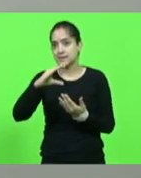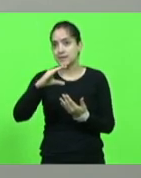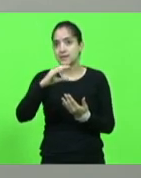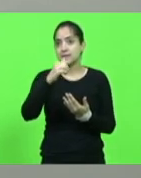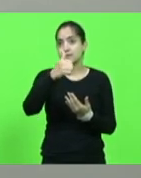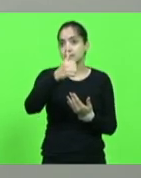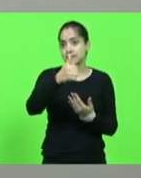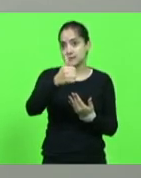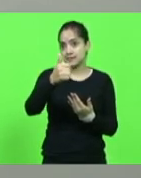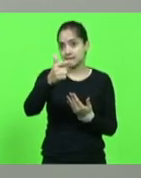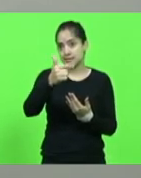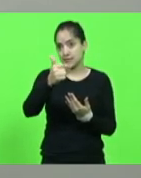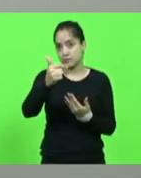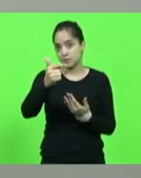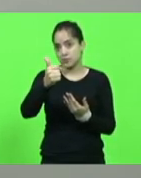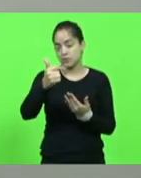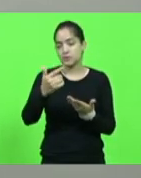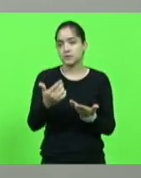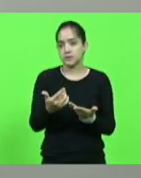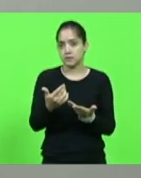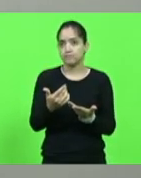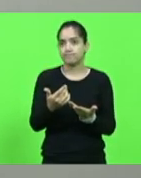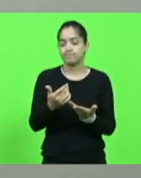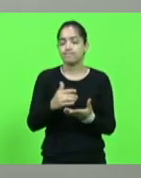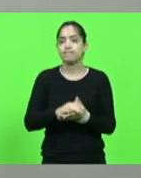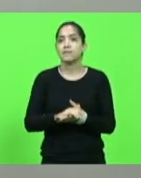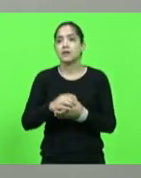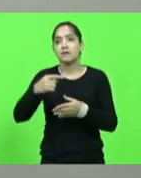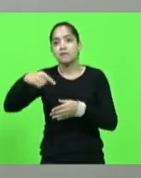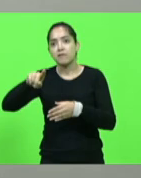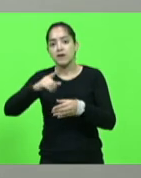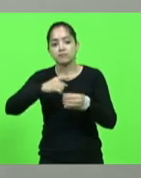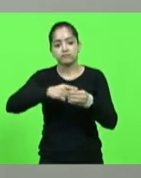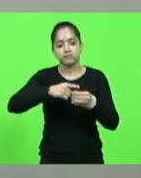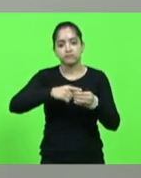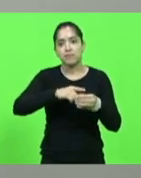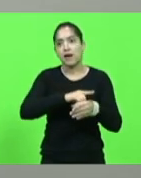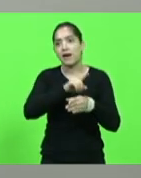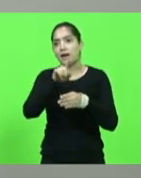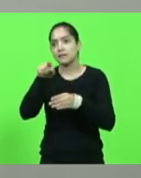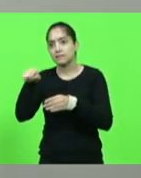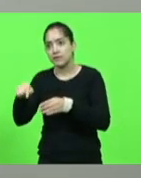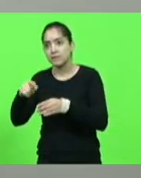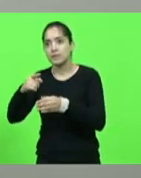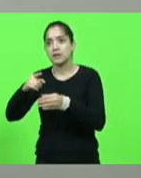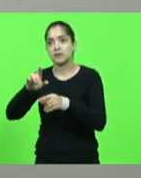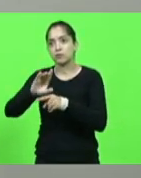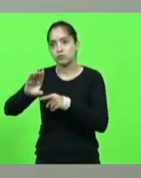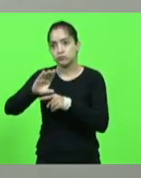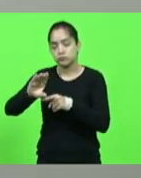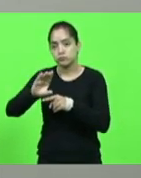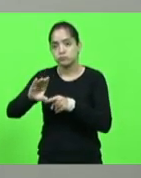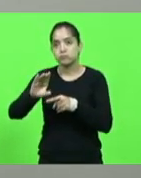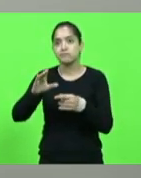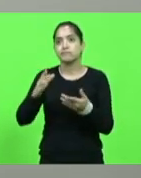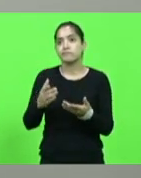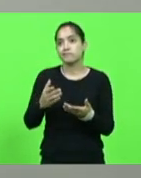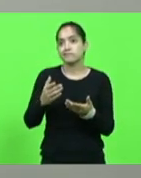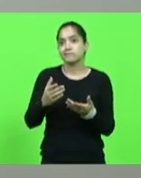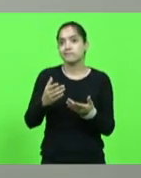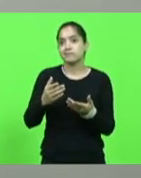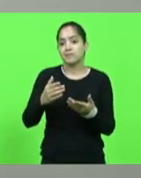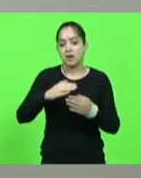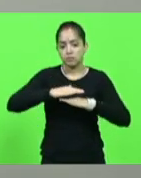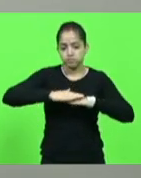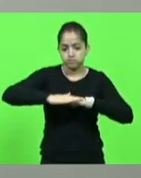SC-112, que sai lá de São José do Cerrito, vai para Curitibanos, SC-370, que não tem asfalto,